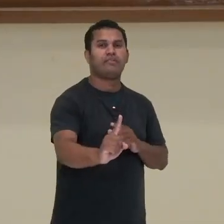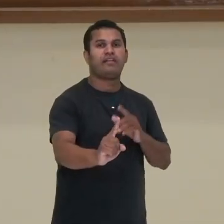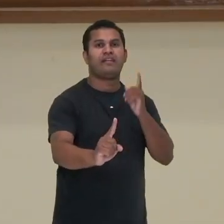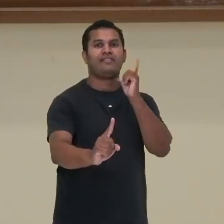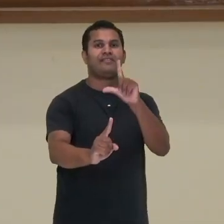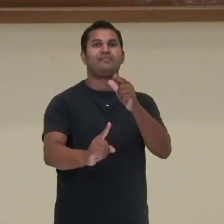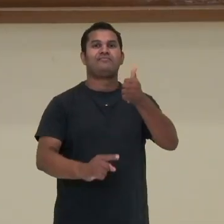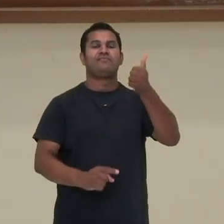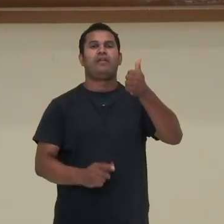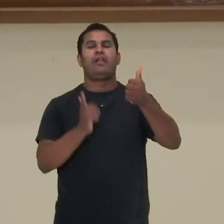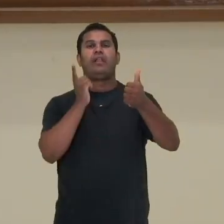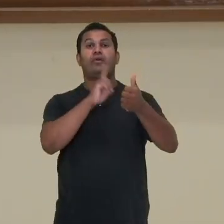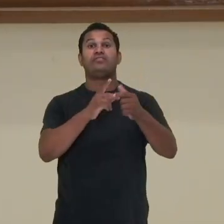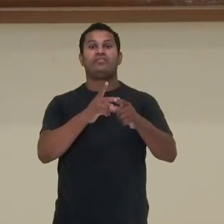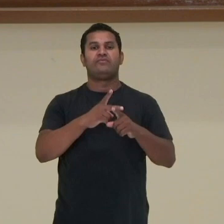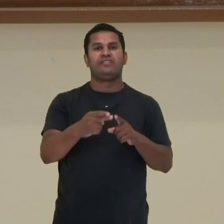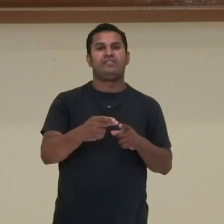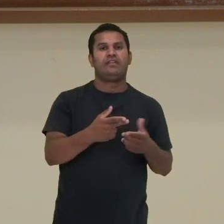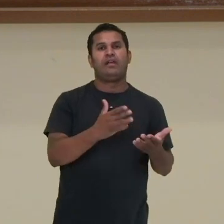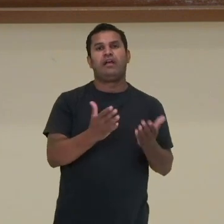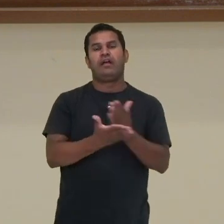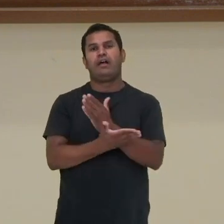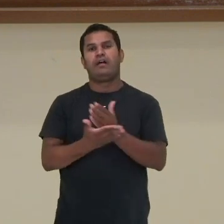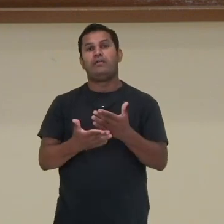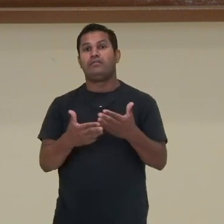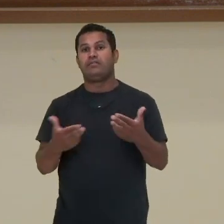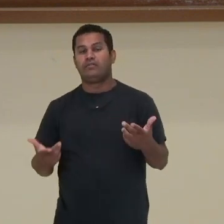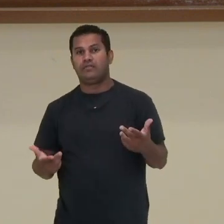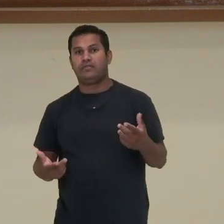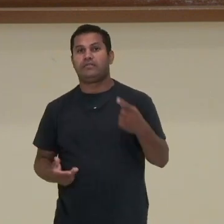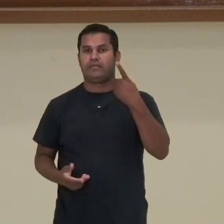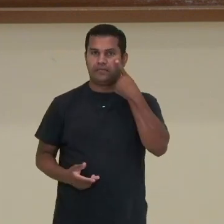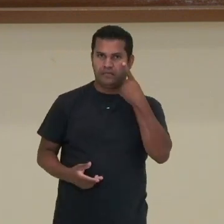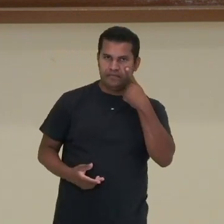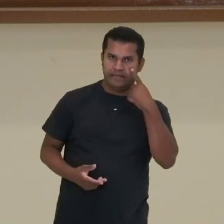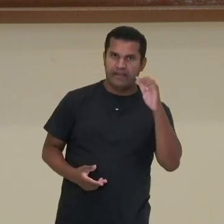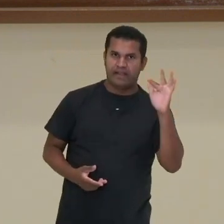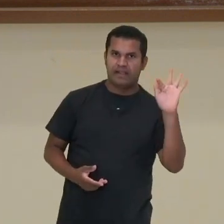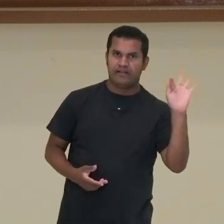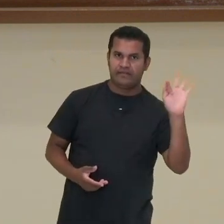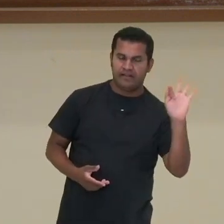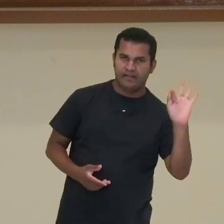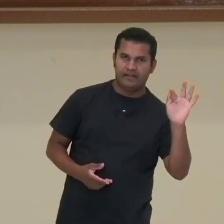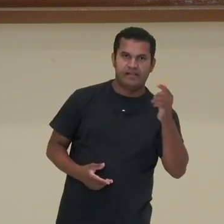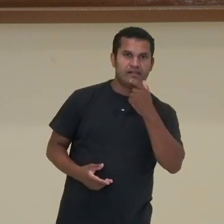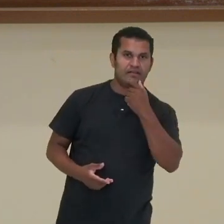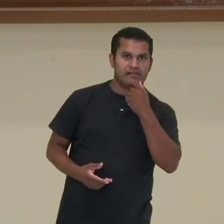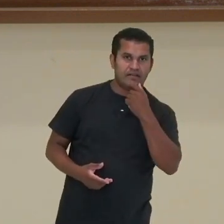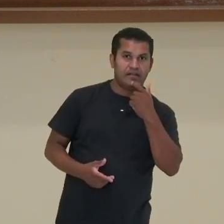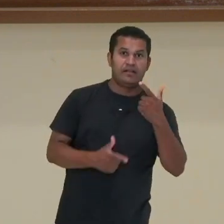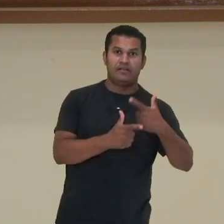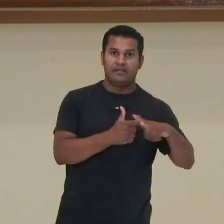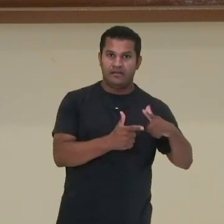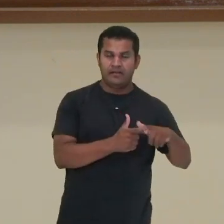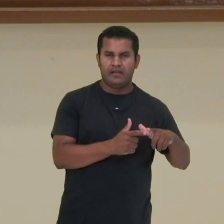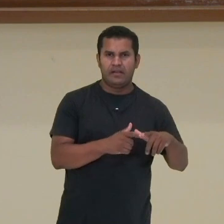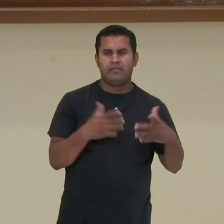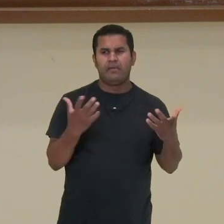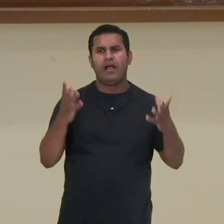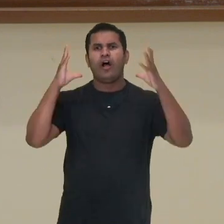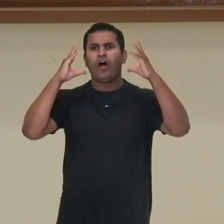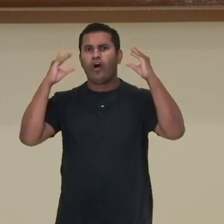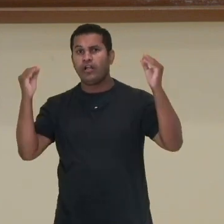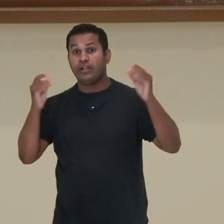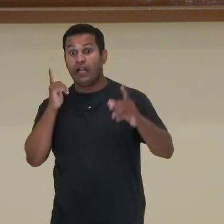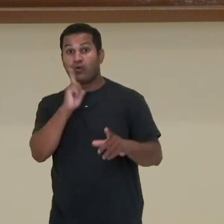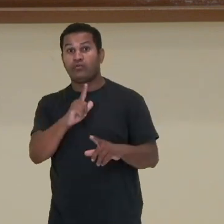vão lembrar do que nós falamos, vão lembrar da inglesa, francesa e da holandesa, e vão perceber por que a holandesa se destacou. Vão copiar essa questão no